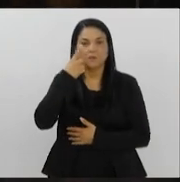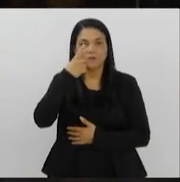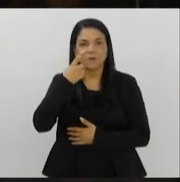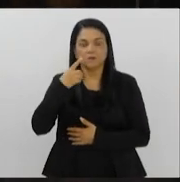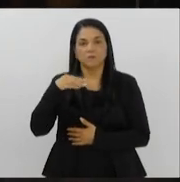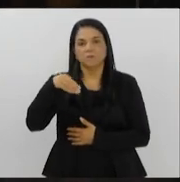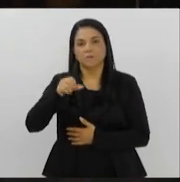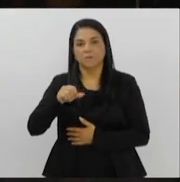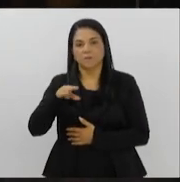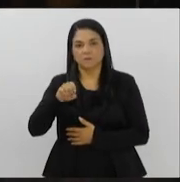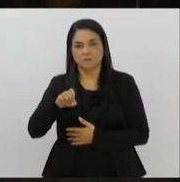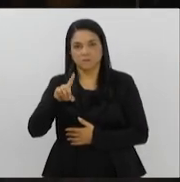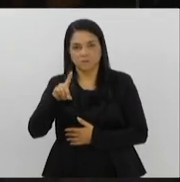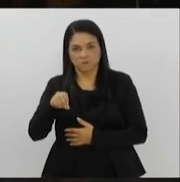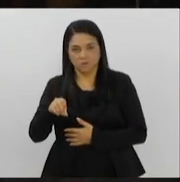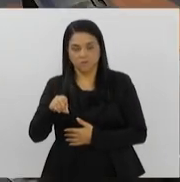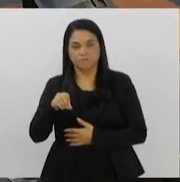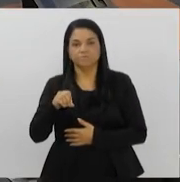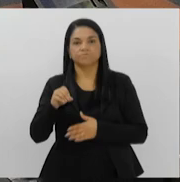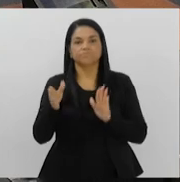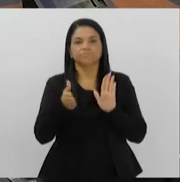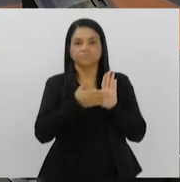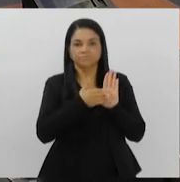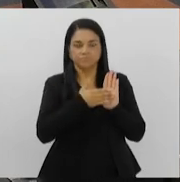Carlos Macedo, autor da proposta.